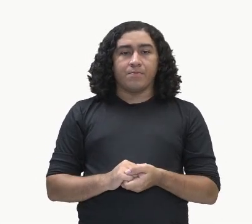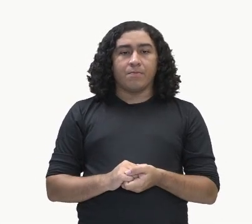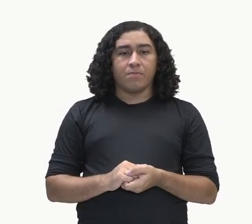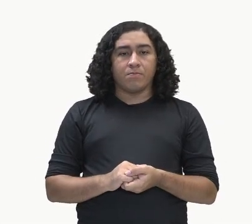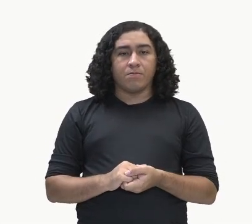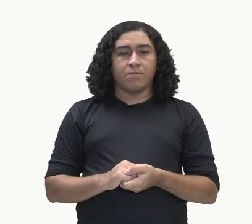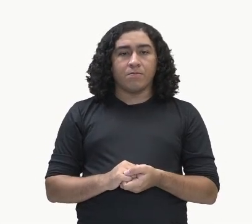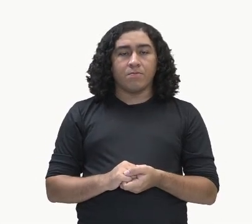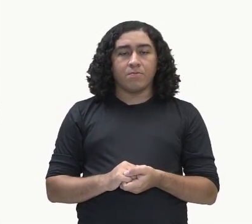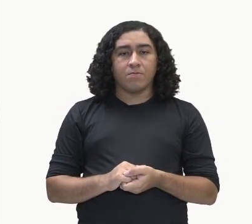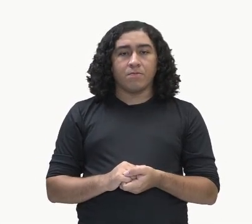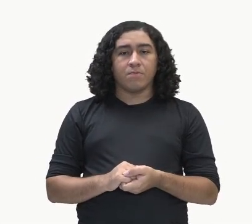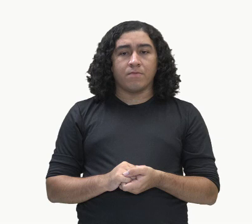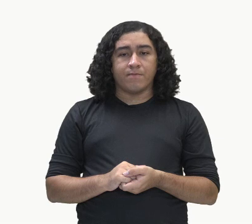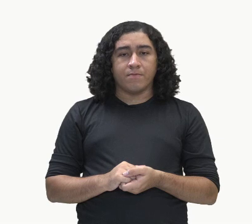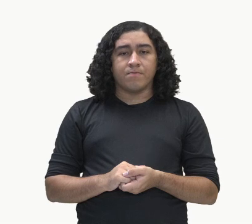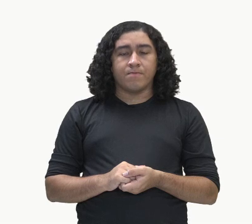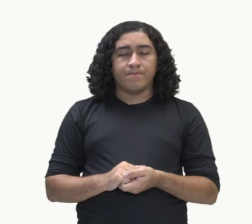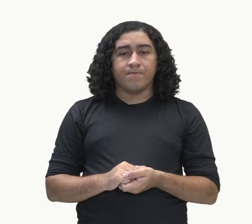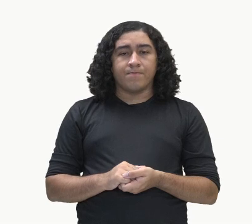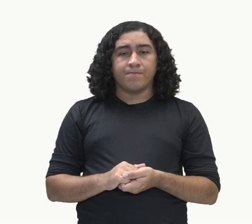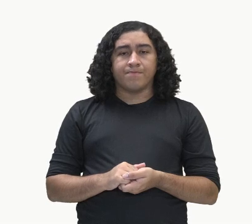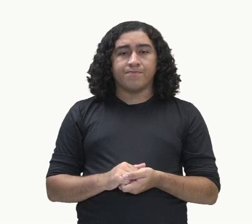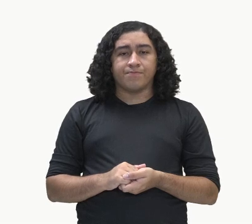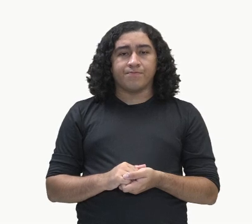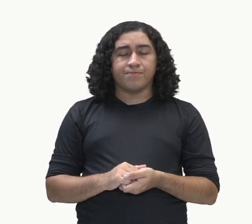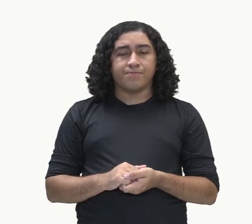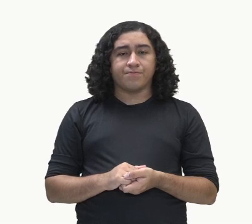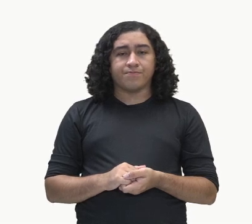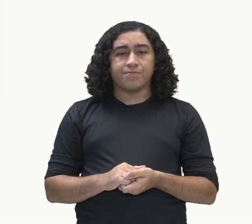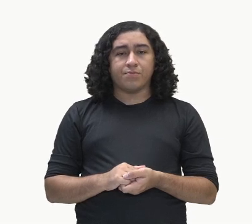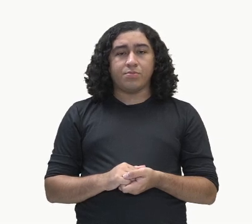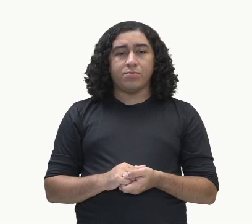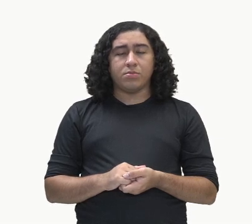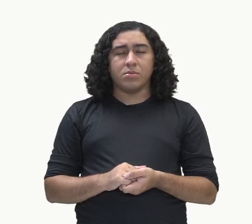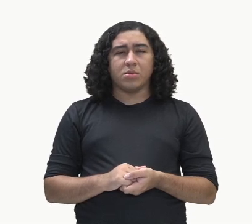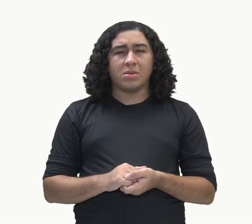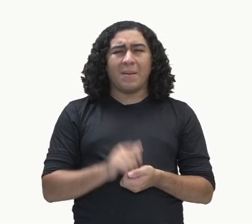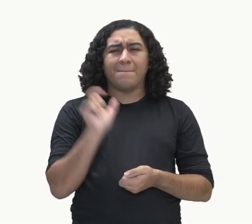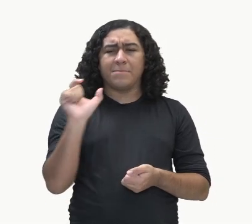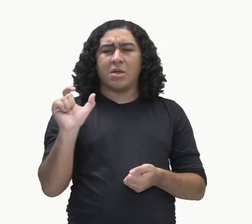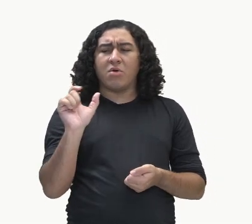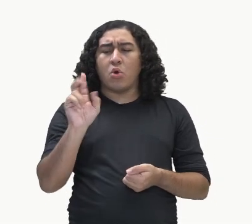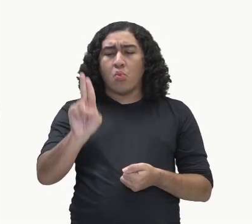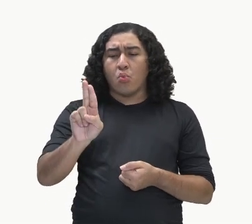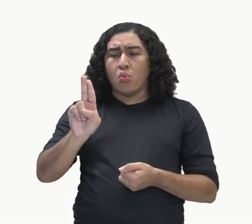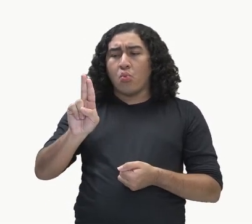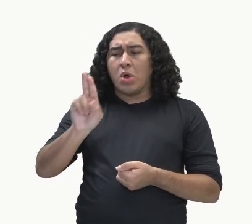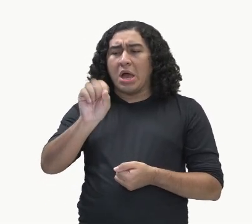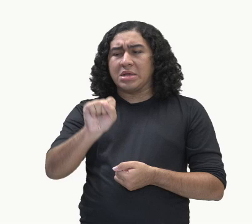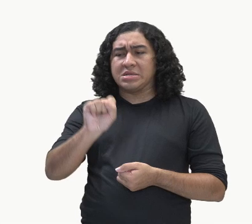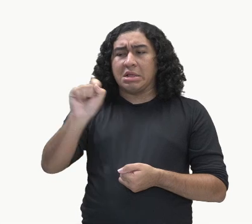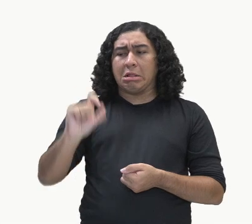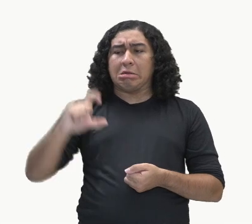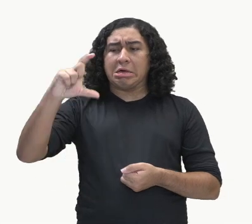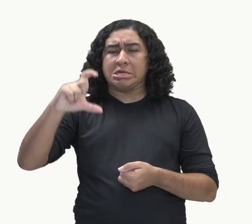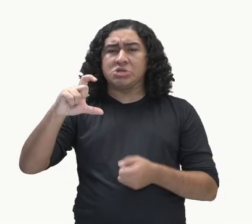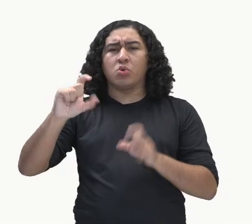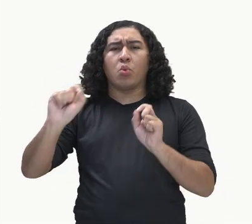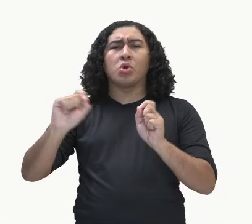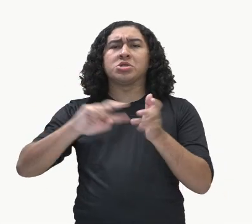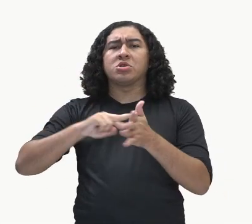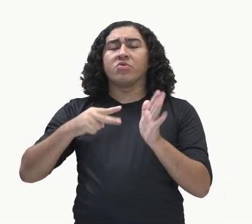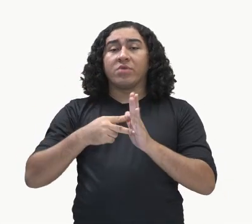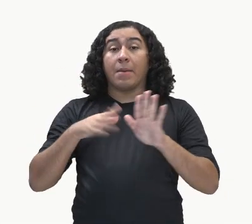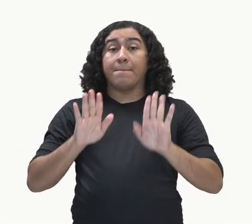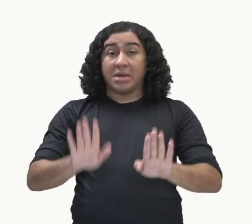In the US. US. O que será esse US? Antes de falar para